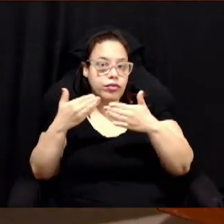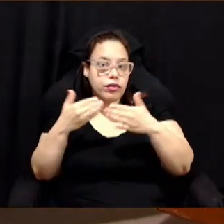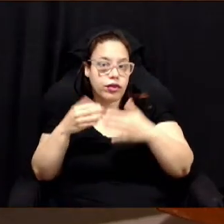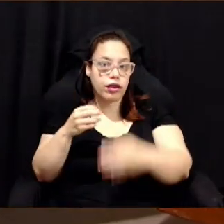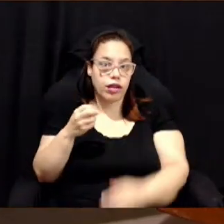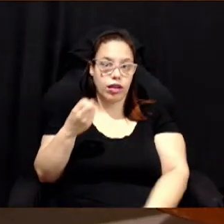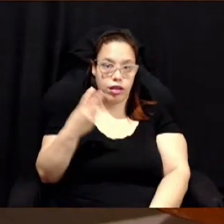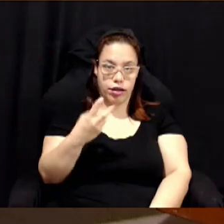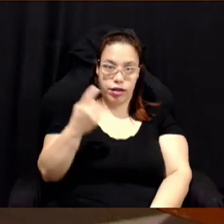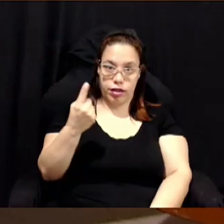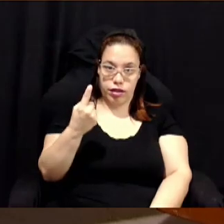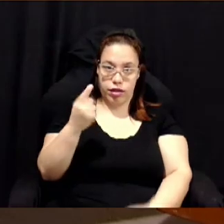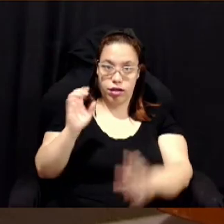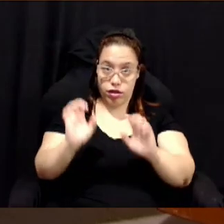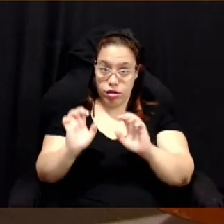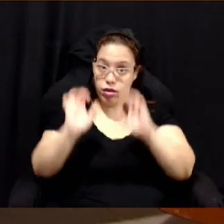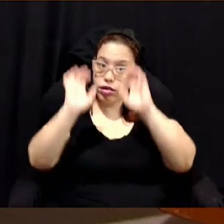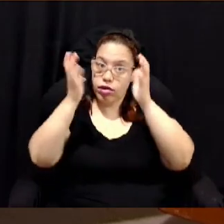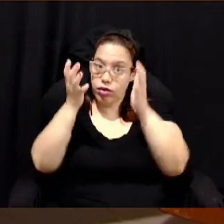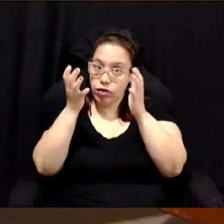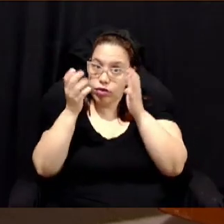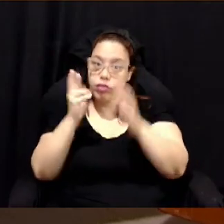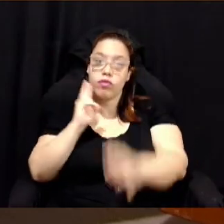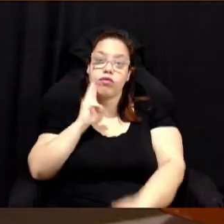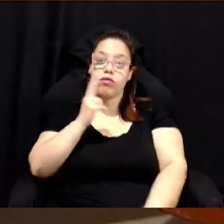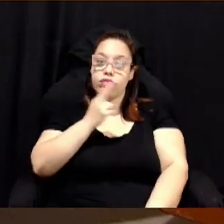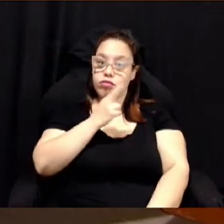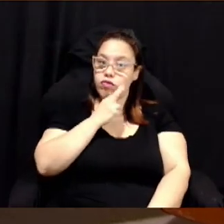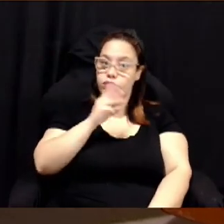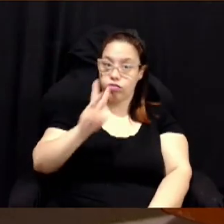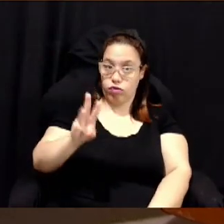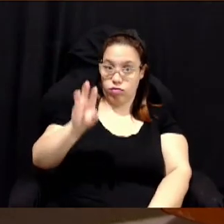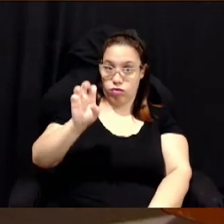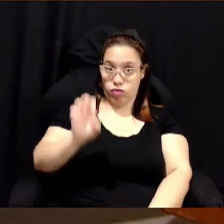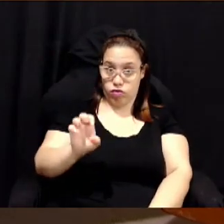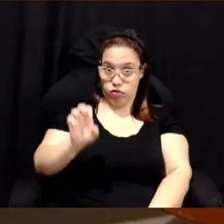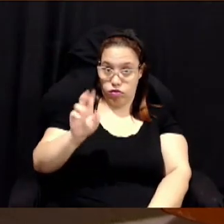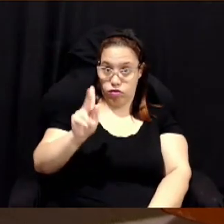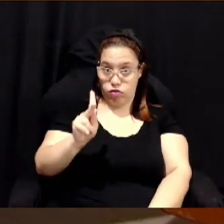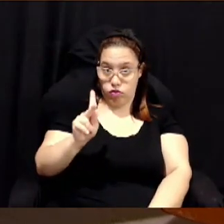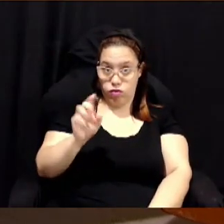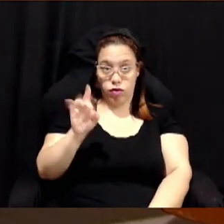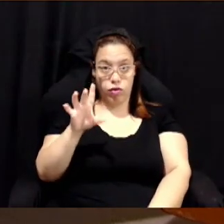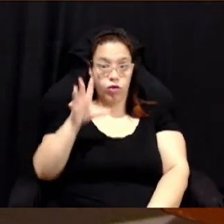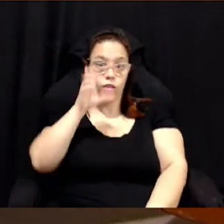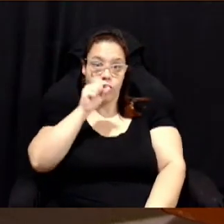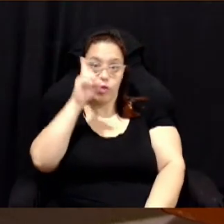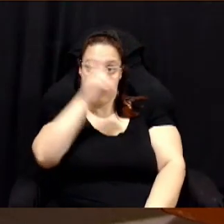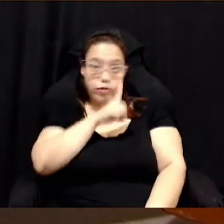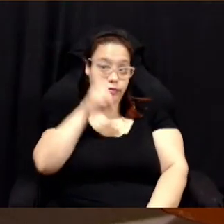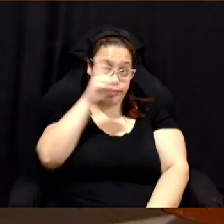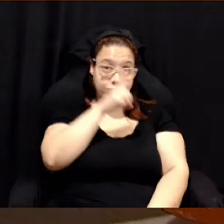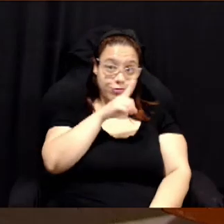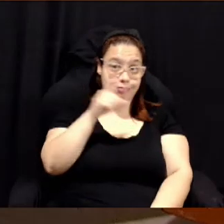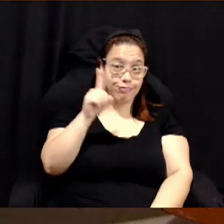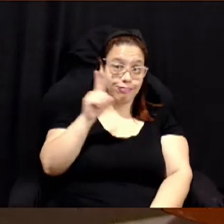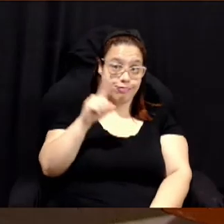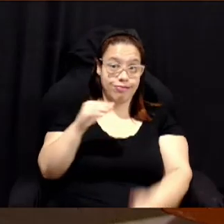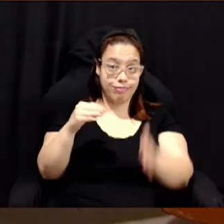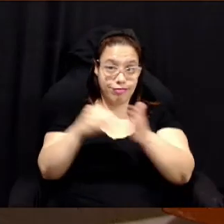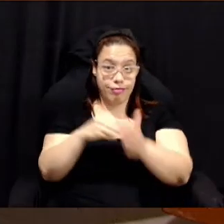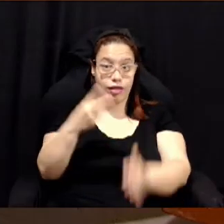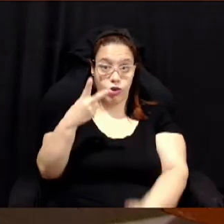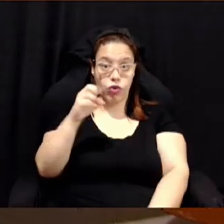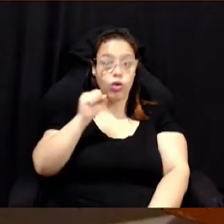21ª edição da Restaurant Week, que já não é mais só final de semana, tá, gente? Então tem até o dia 20 de abril, não é